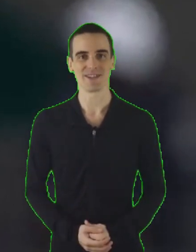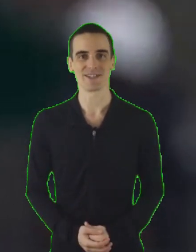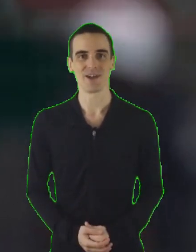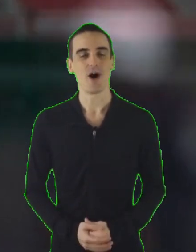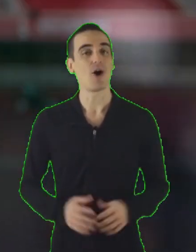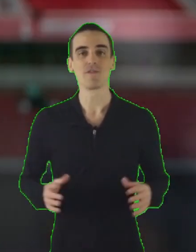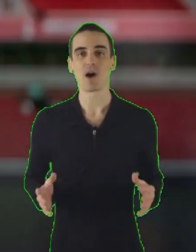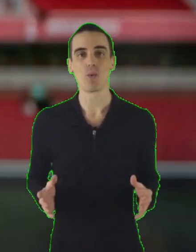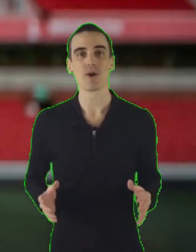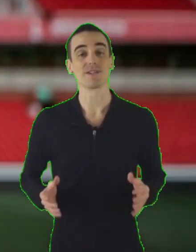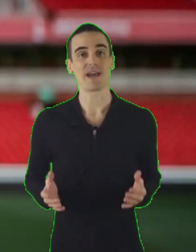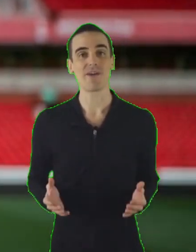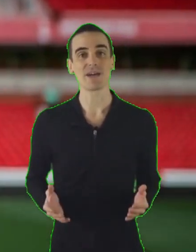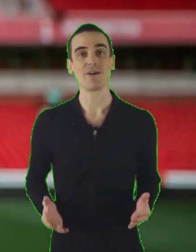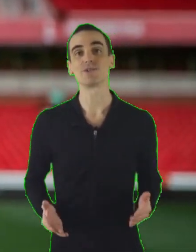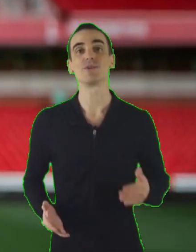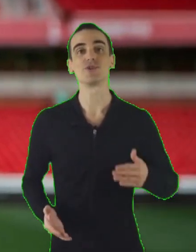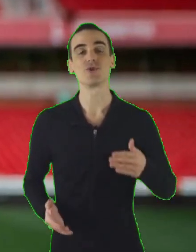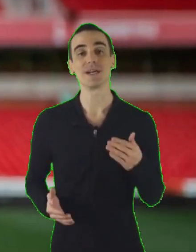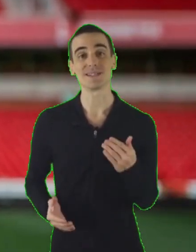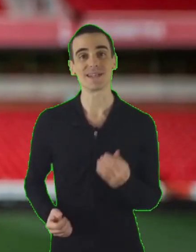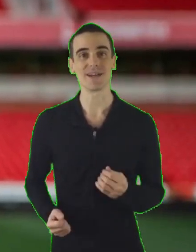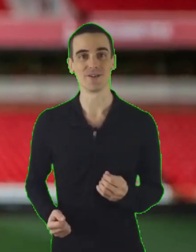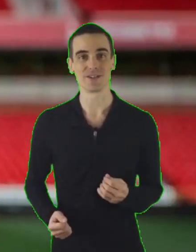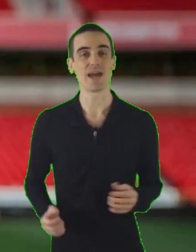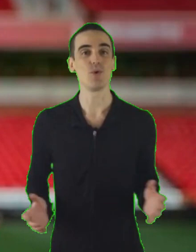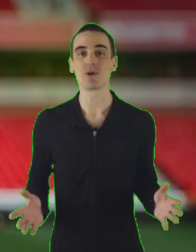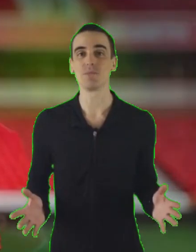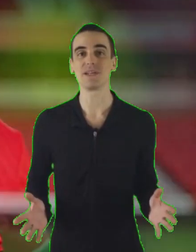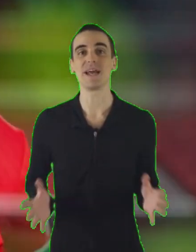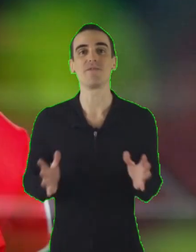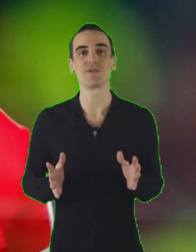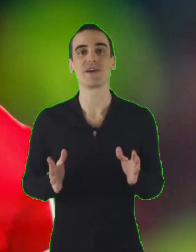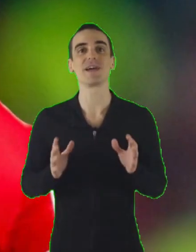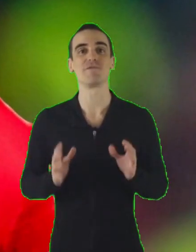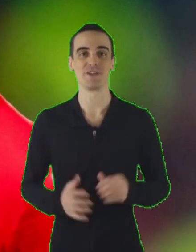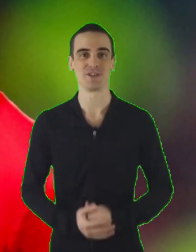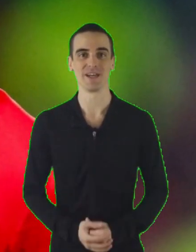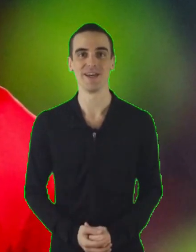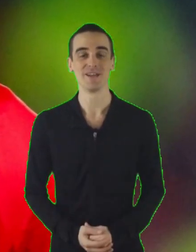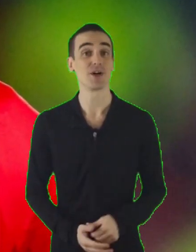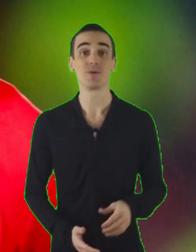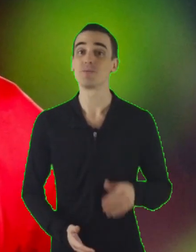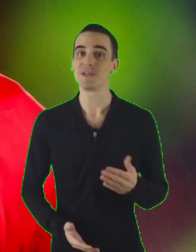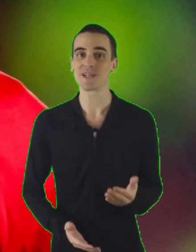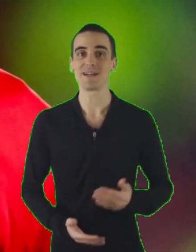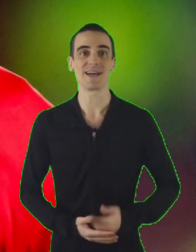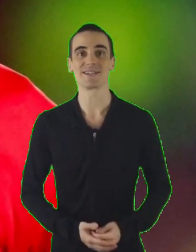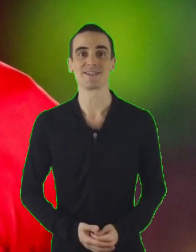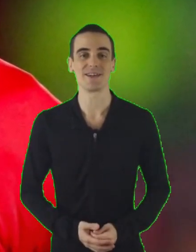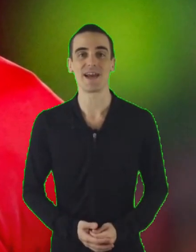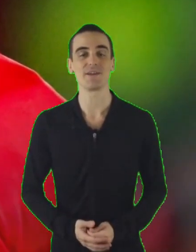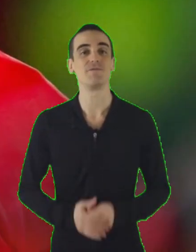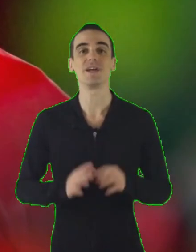que pertence ao Nottingham Forest, da Inglaterra. O jogador de 29 anos não descarta a possibilidade de voltar ao futebol brasileiro nessa